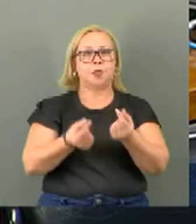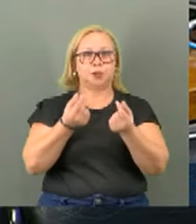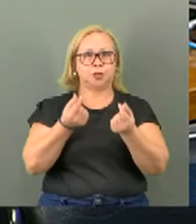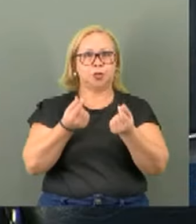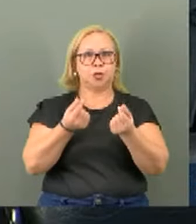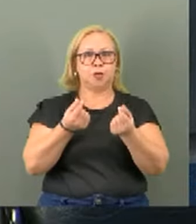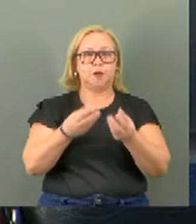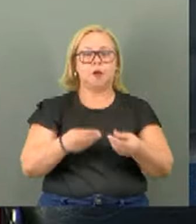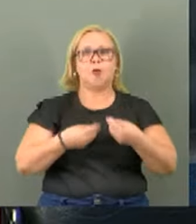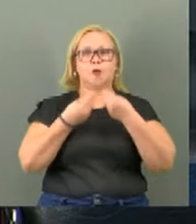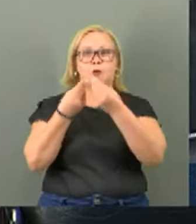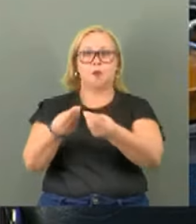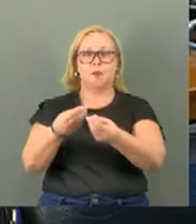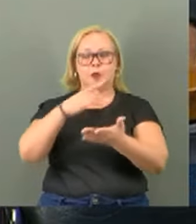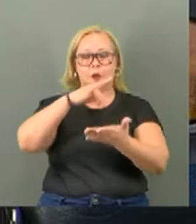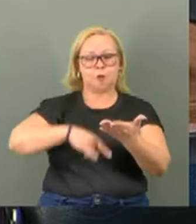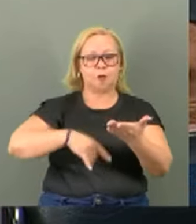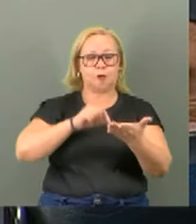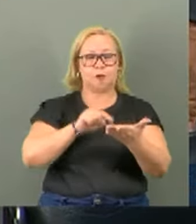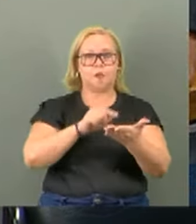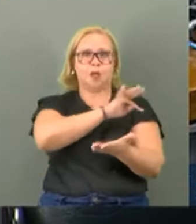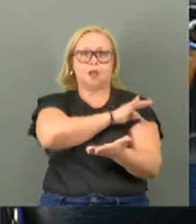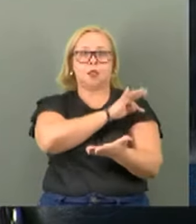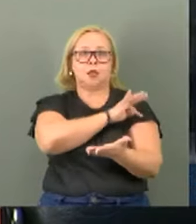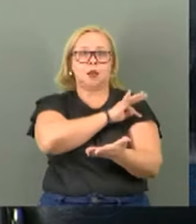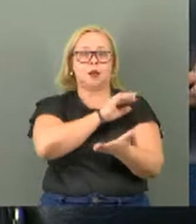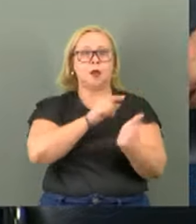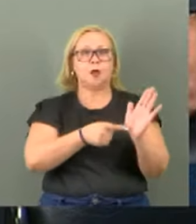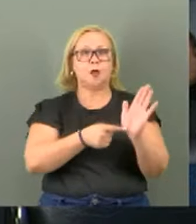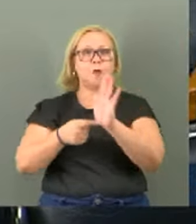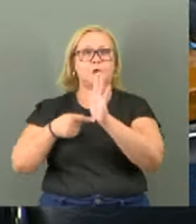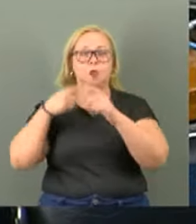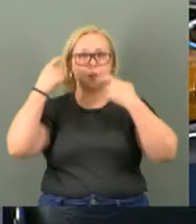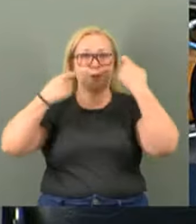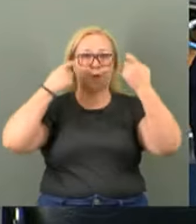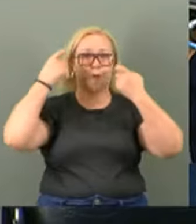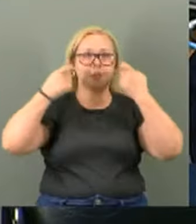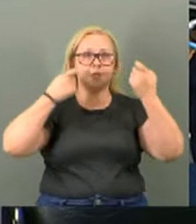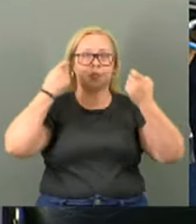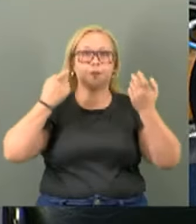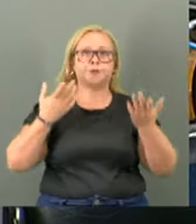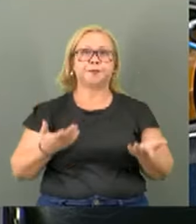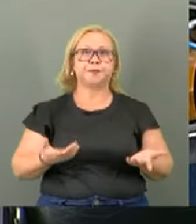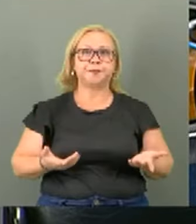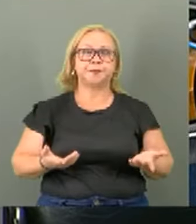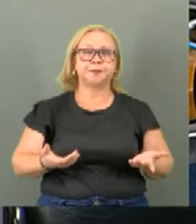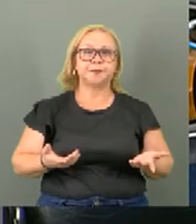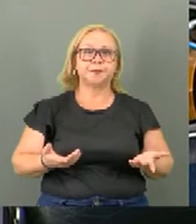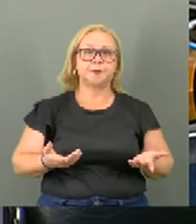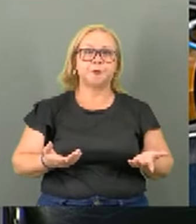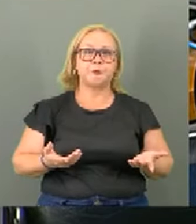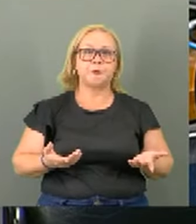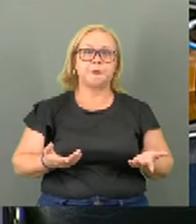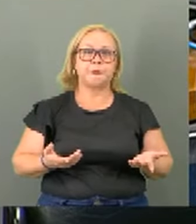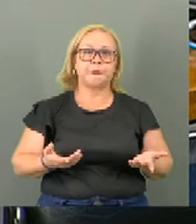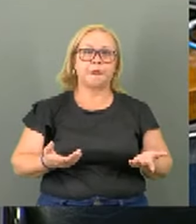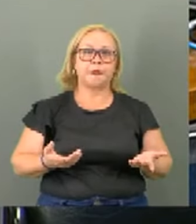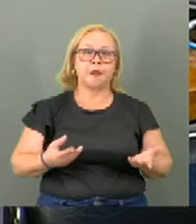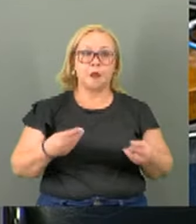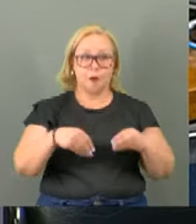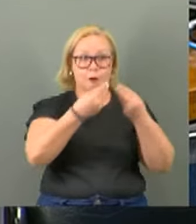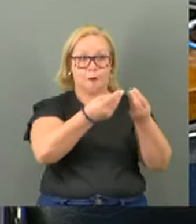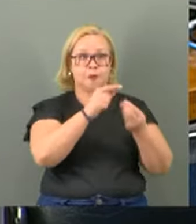nota técnica onde demonstra grande preocupação, está aqui a nota técnica, vou passar para o senhor,